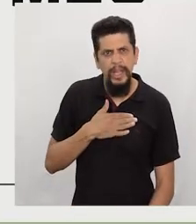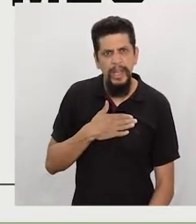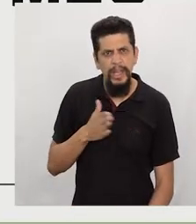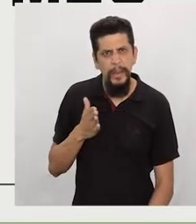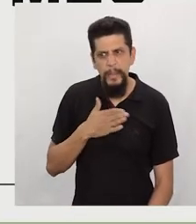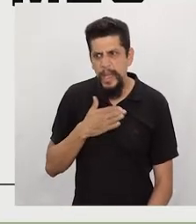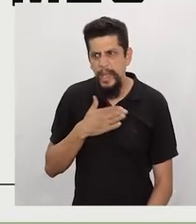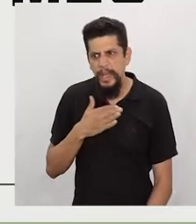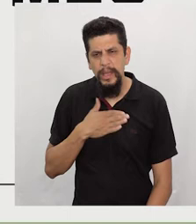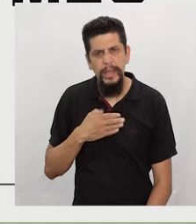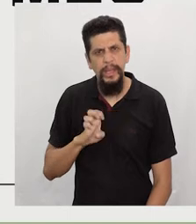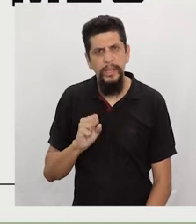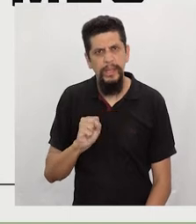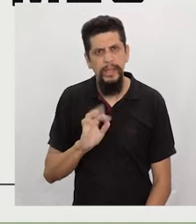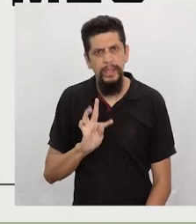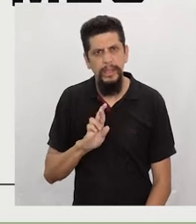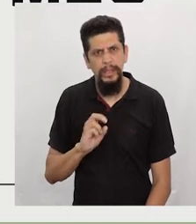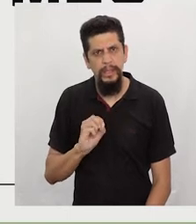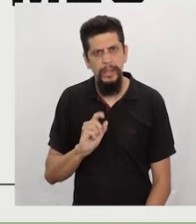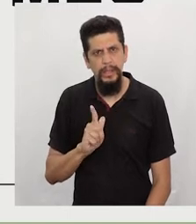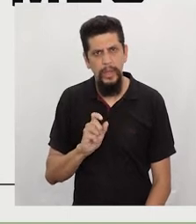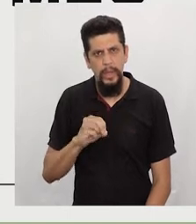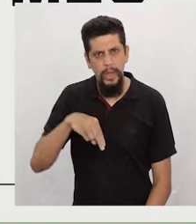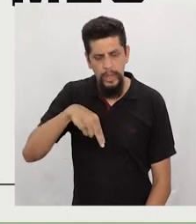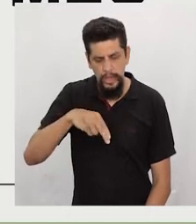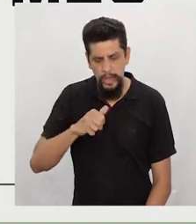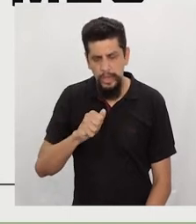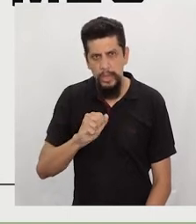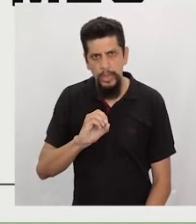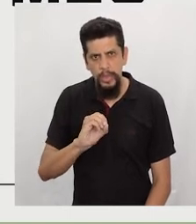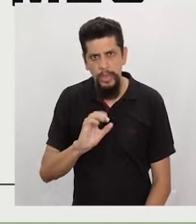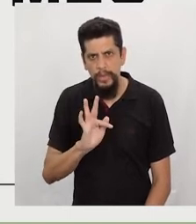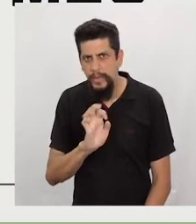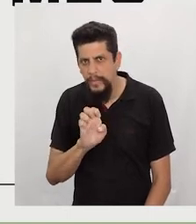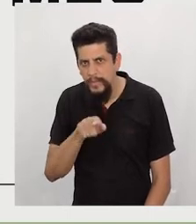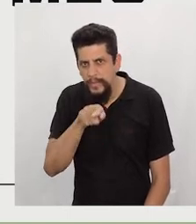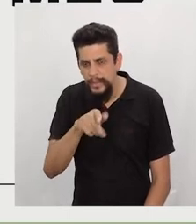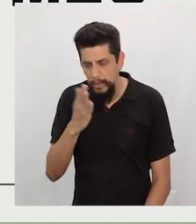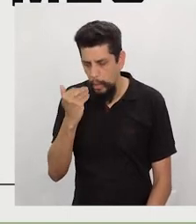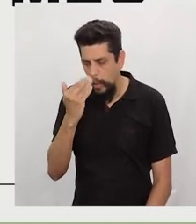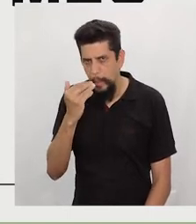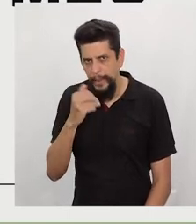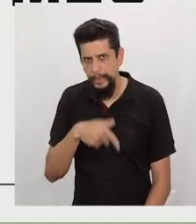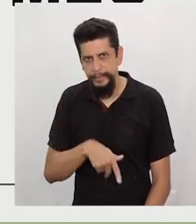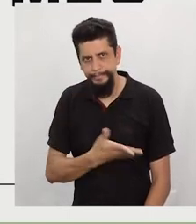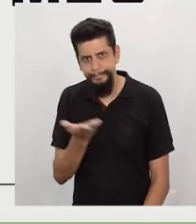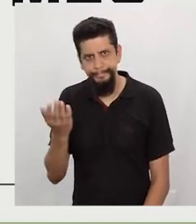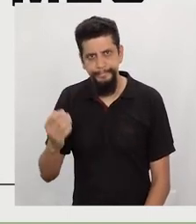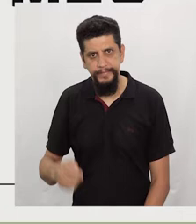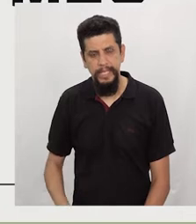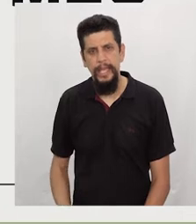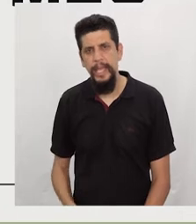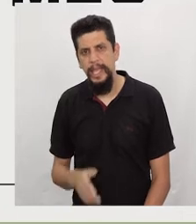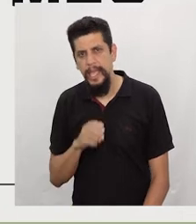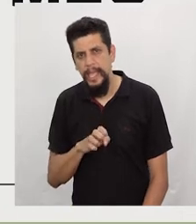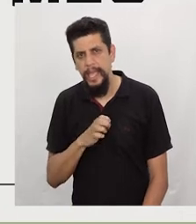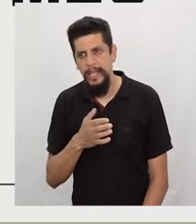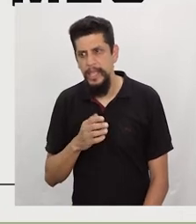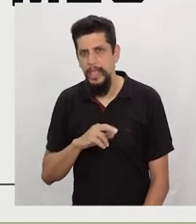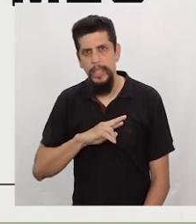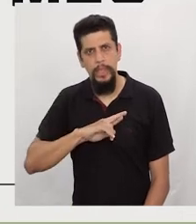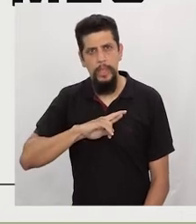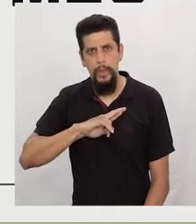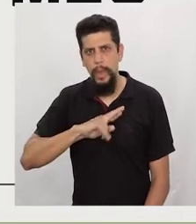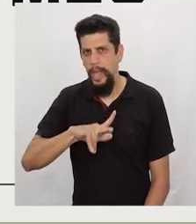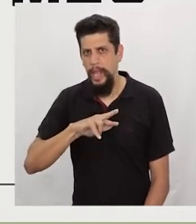Meu estrogonofe, vocês comeram seus glutões. Este estrogonofe não